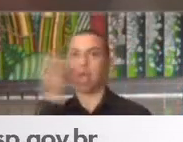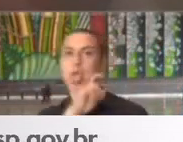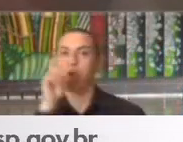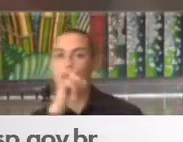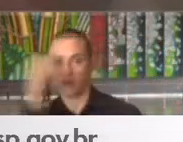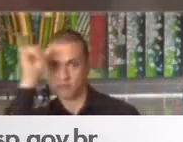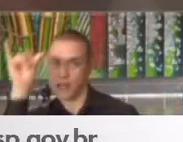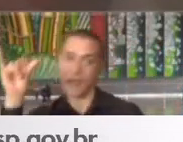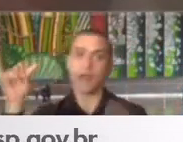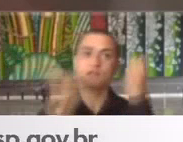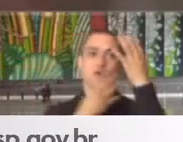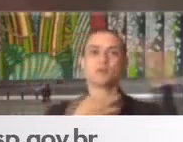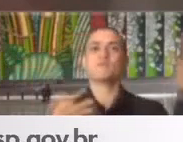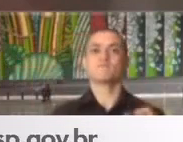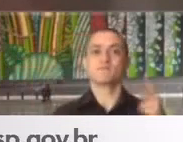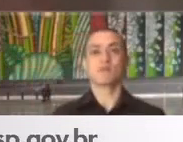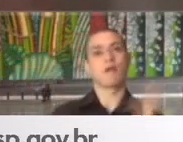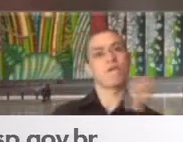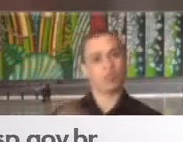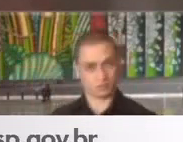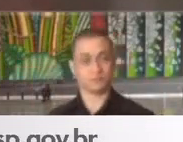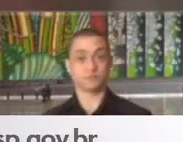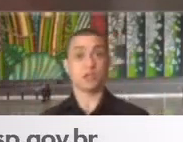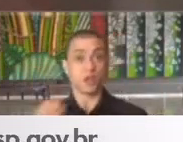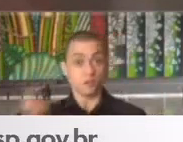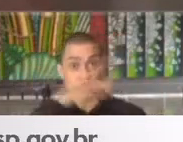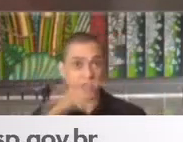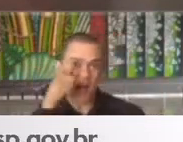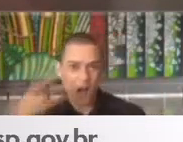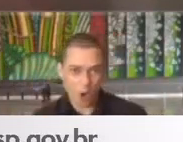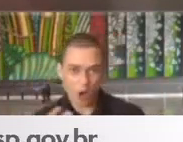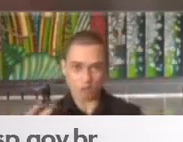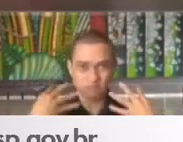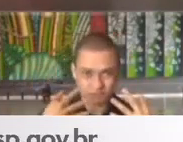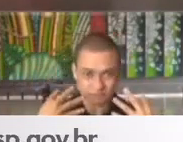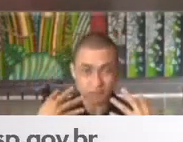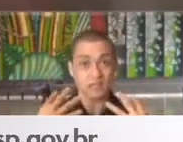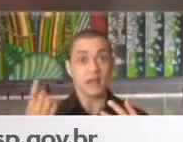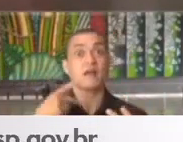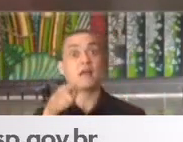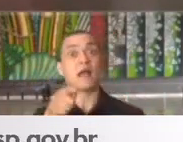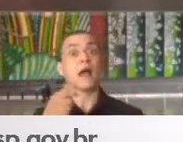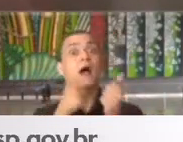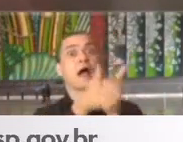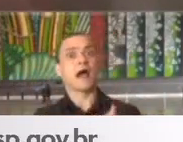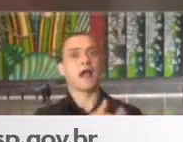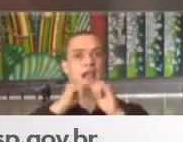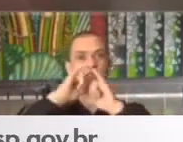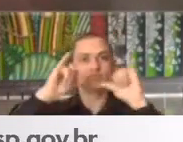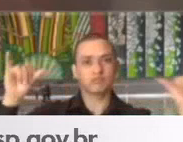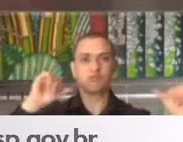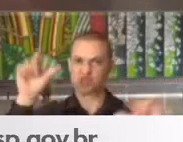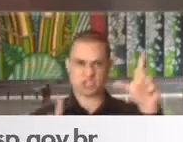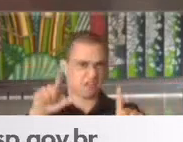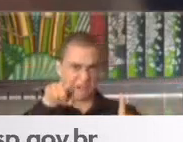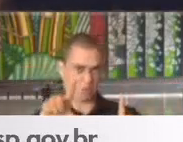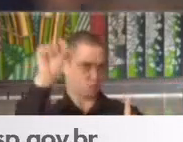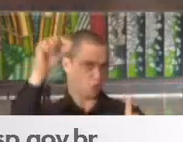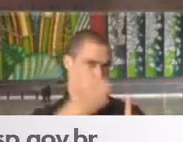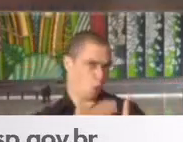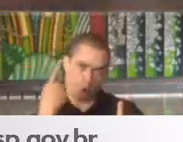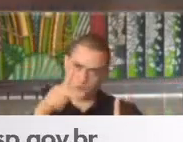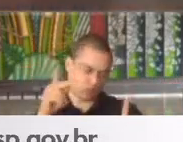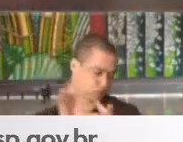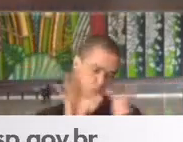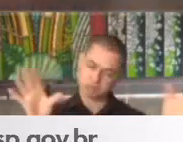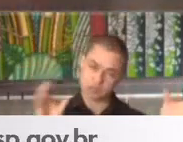E recomendo a você que está nos assistindo, está nos ouvindo nesse momento, acompanhe o noticiário da sua emissora favorita, no rádio, na